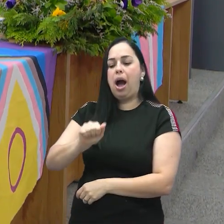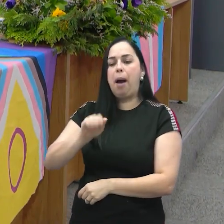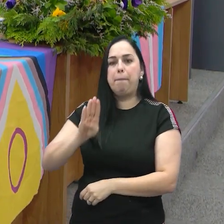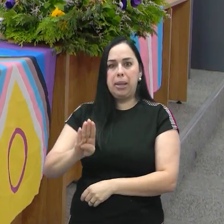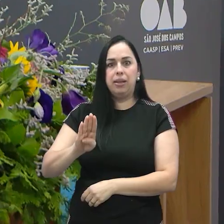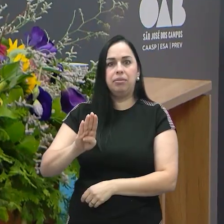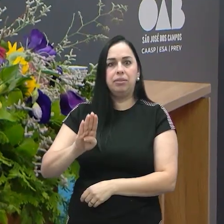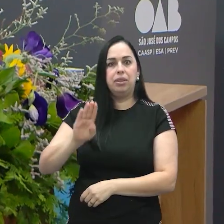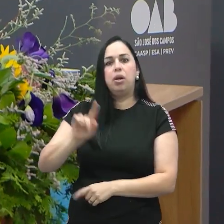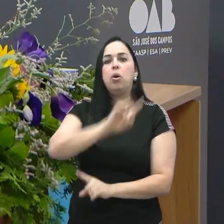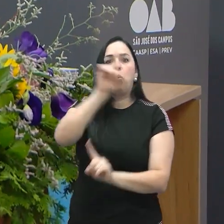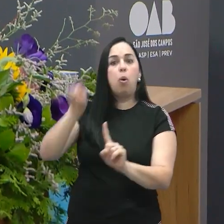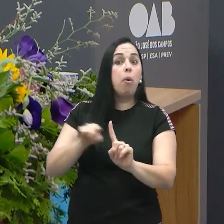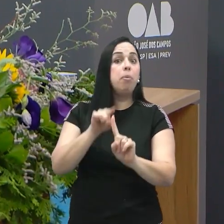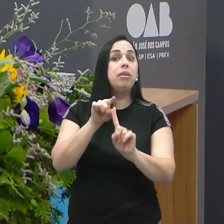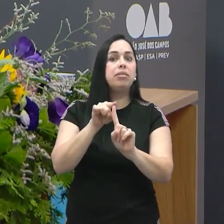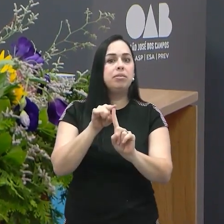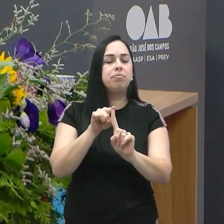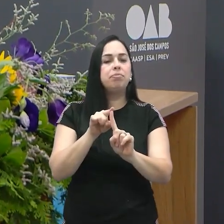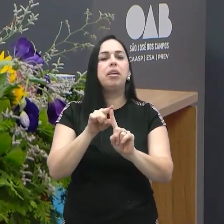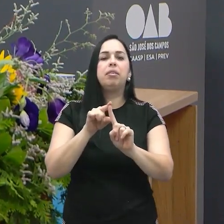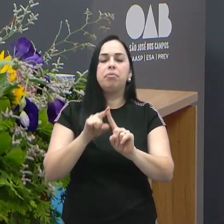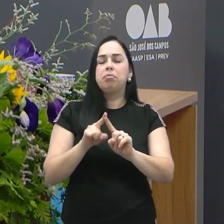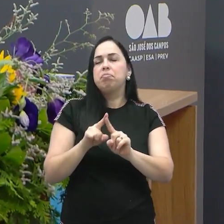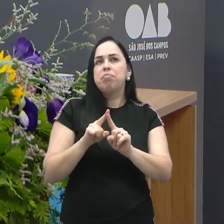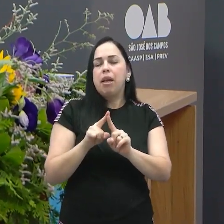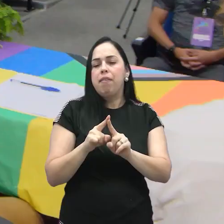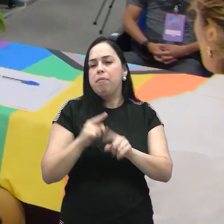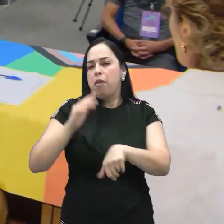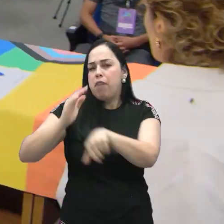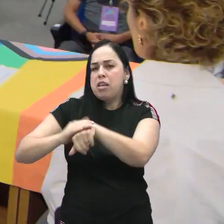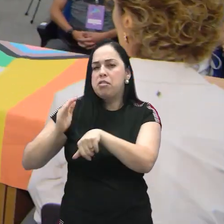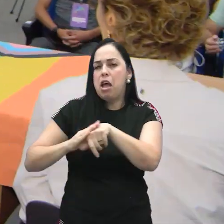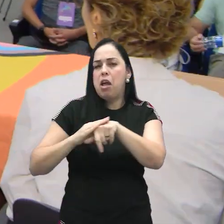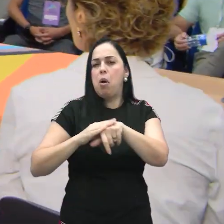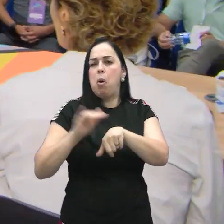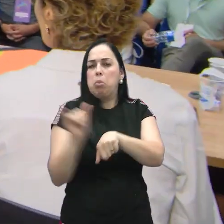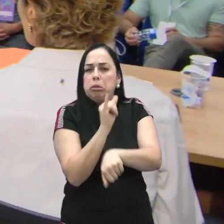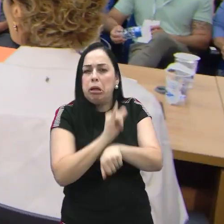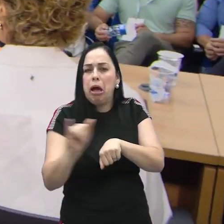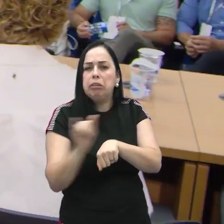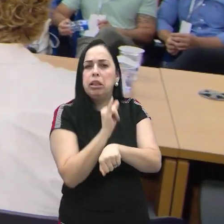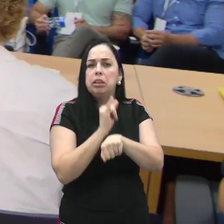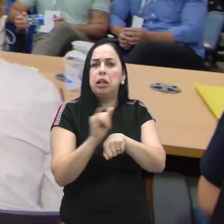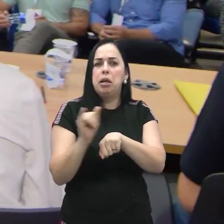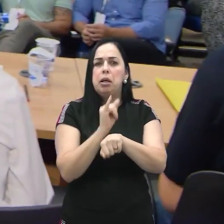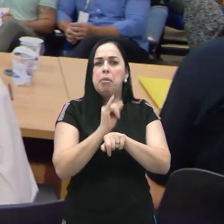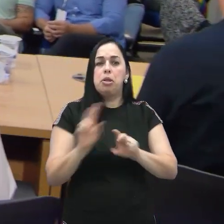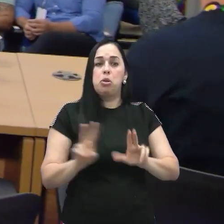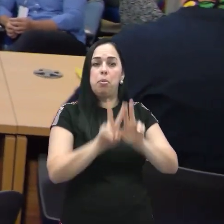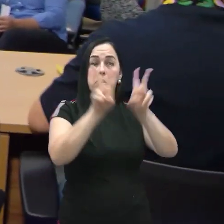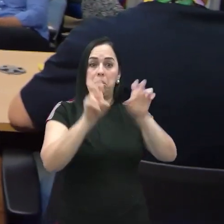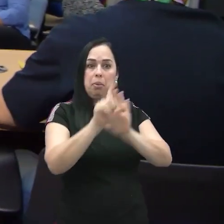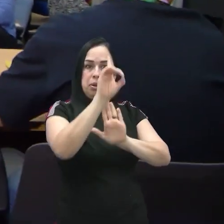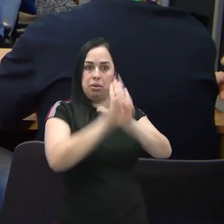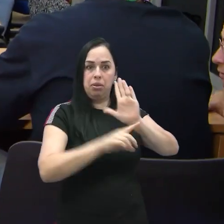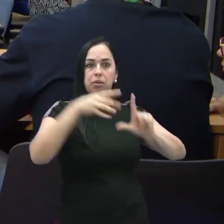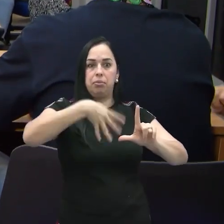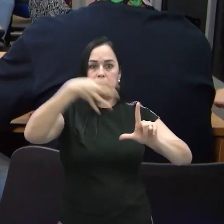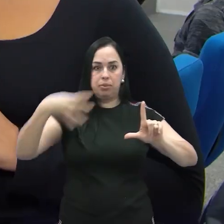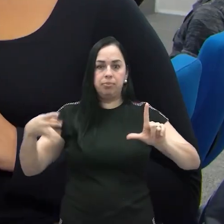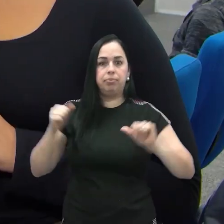dos Campos tinha como propósito discutir ideias para garantir os direitos da comunidade